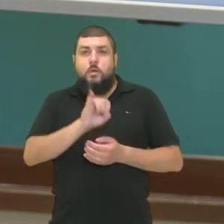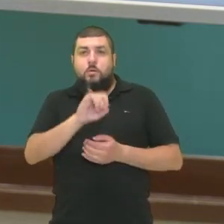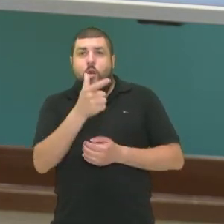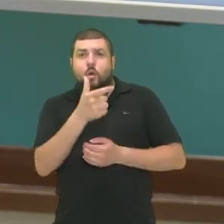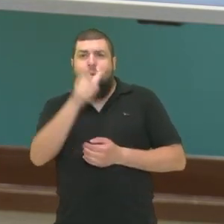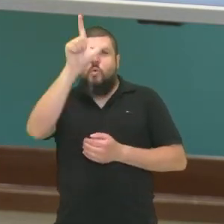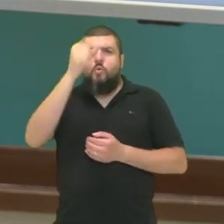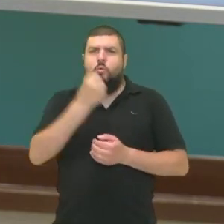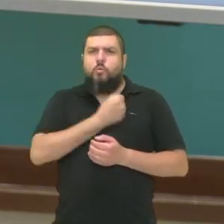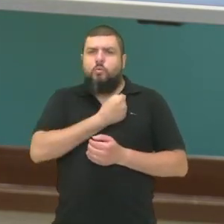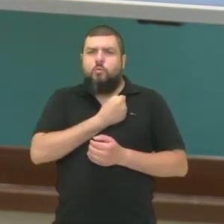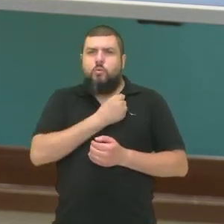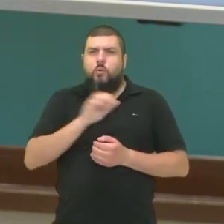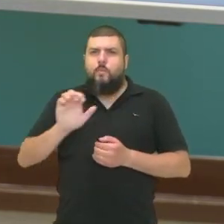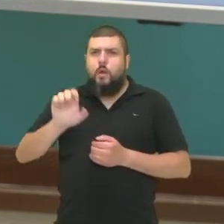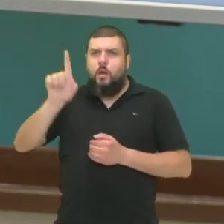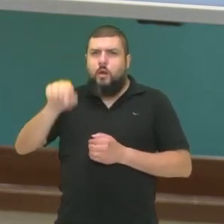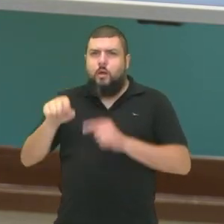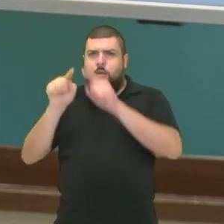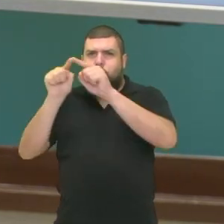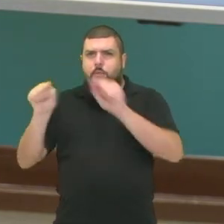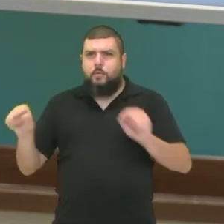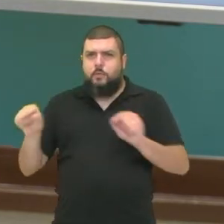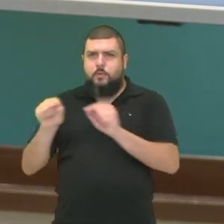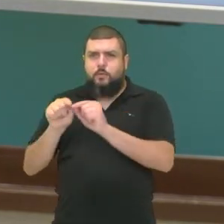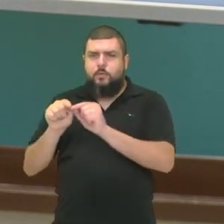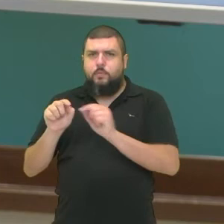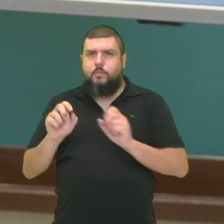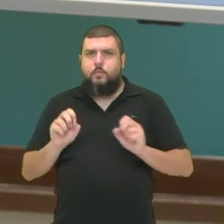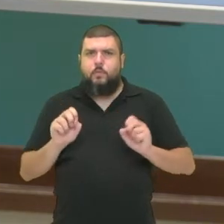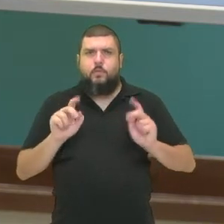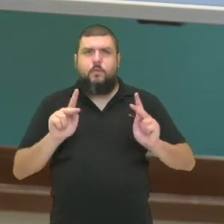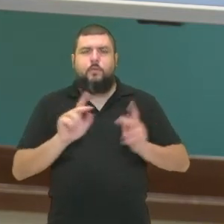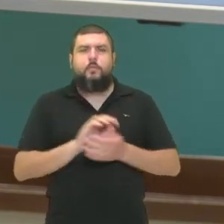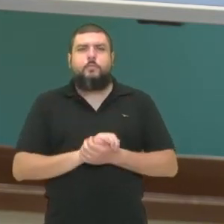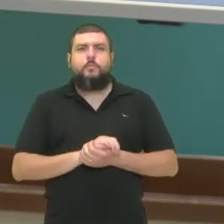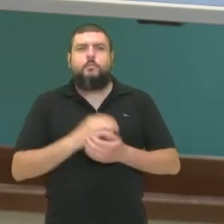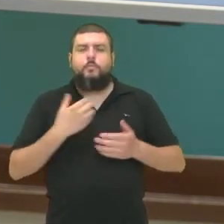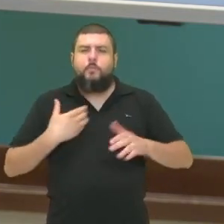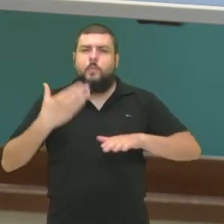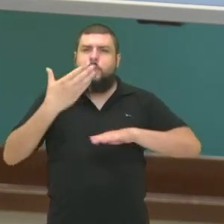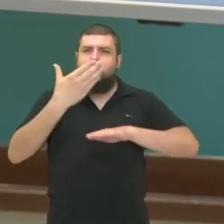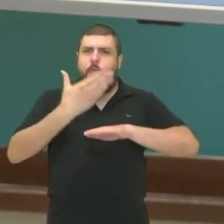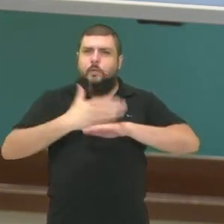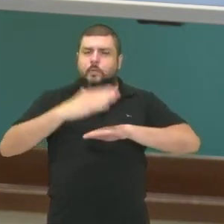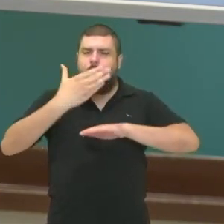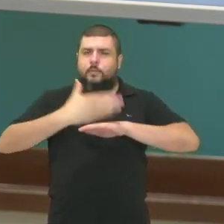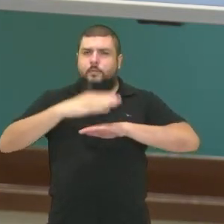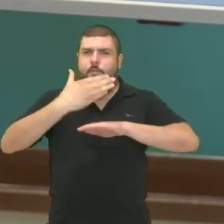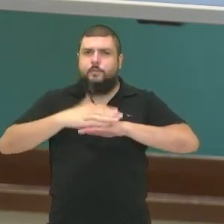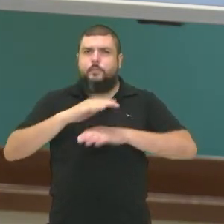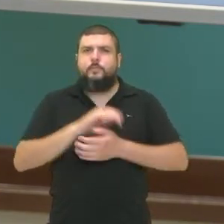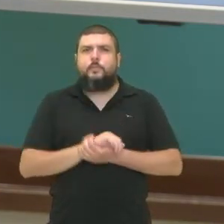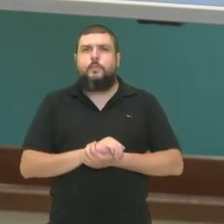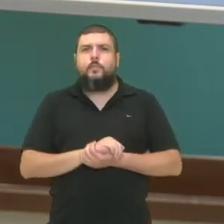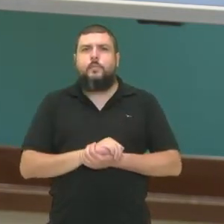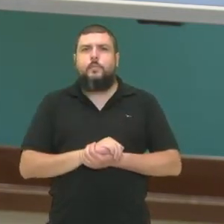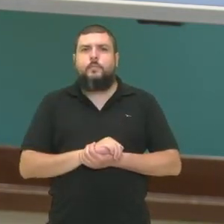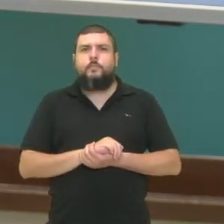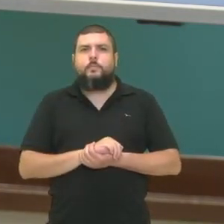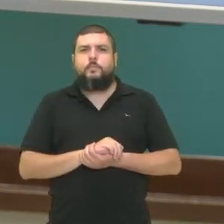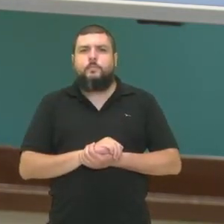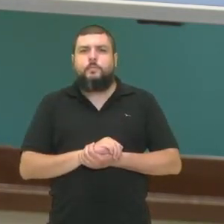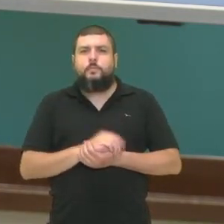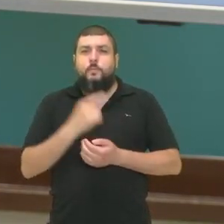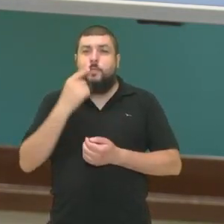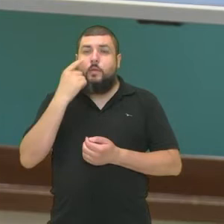estará formando um triângulo qualquer. Vamos então agora praticar. Então, na prática aqui, eu quero verificar se o